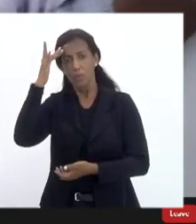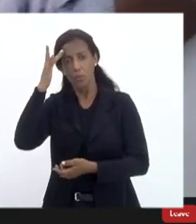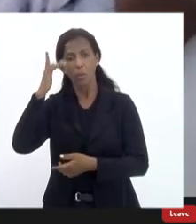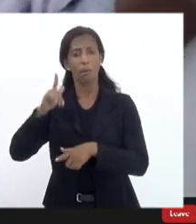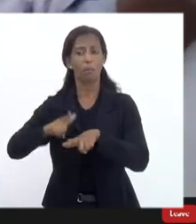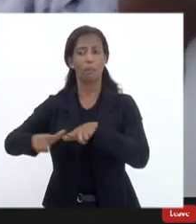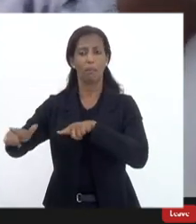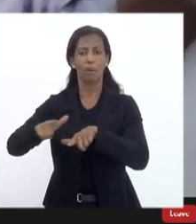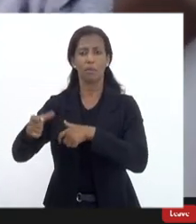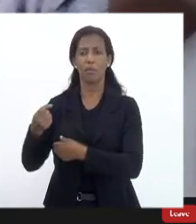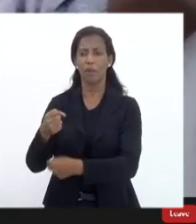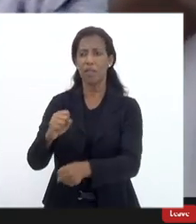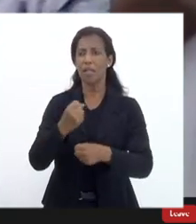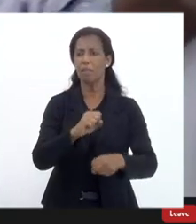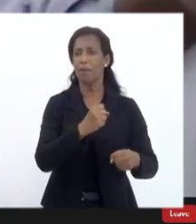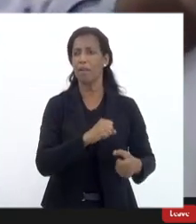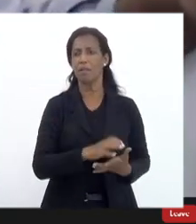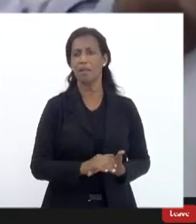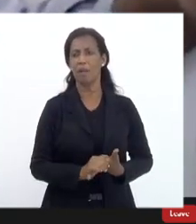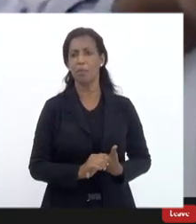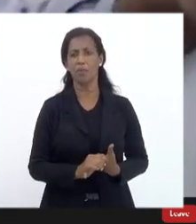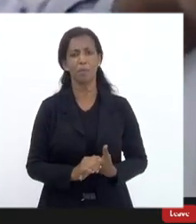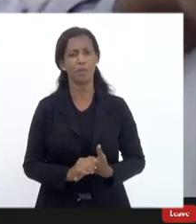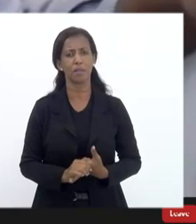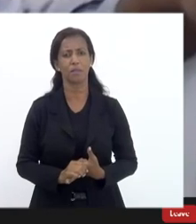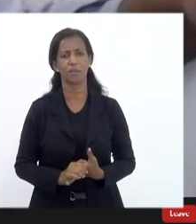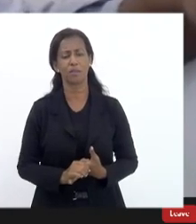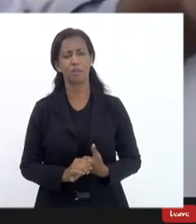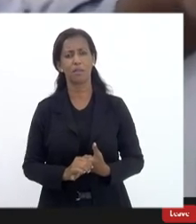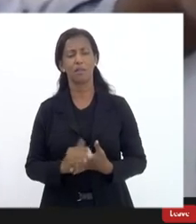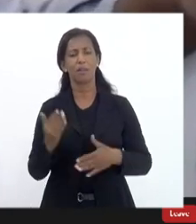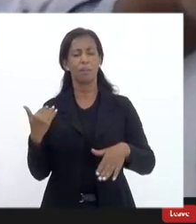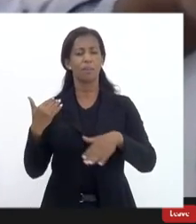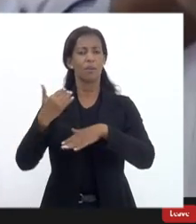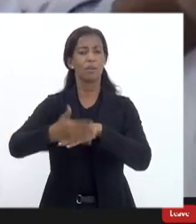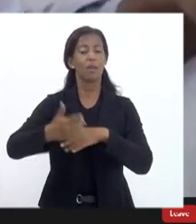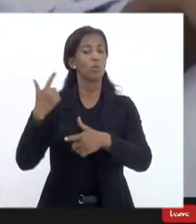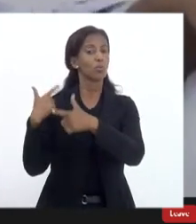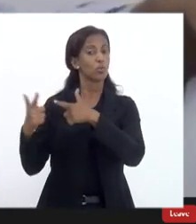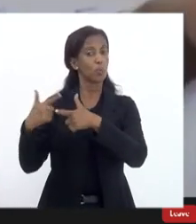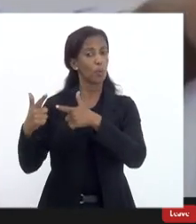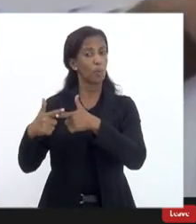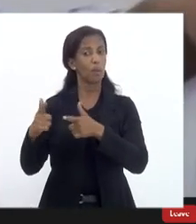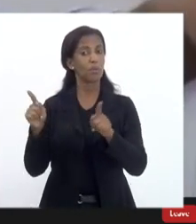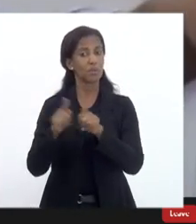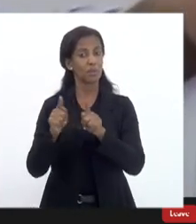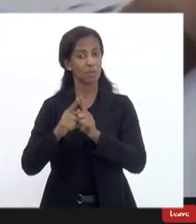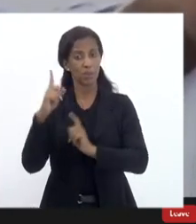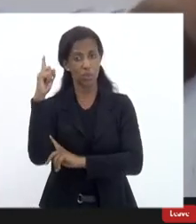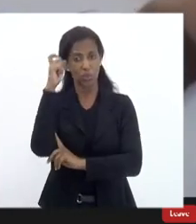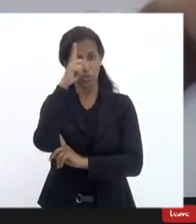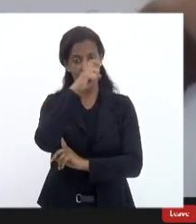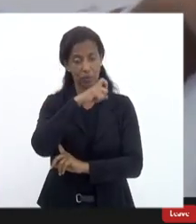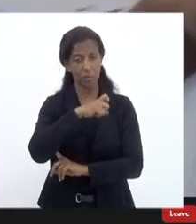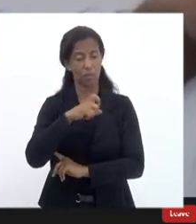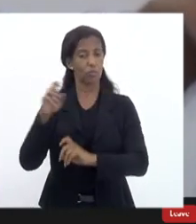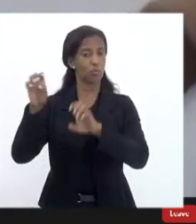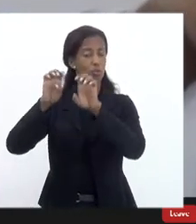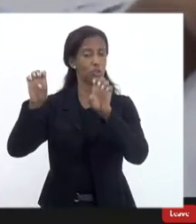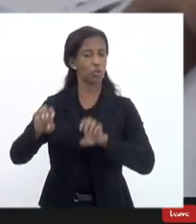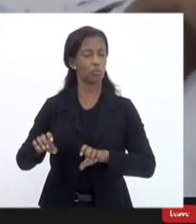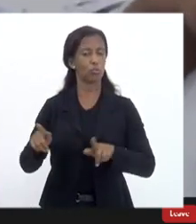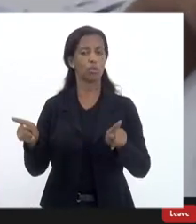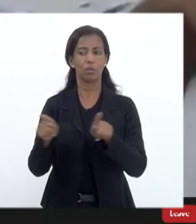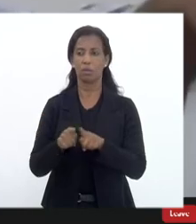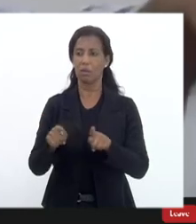intervenções emergenciais para ultrapassar os problemas mais crônicos de infraestrutura, notadamente de